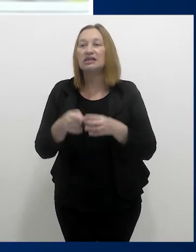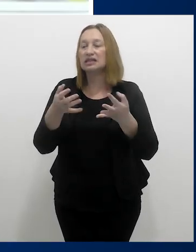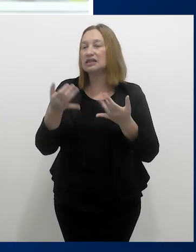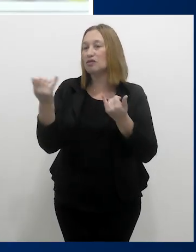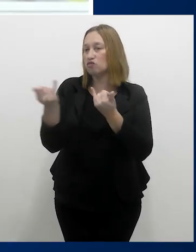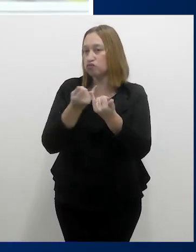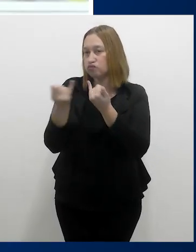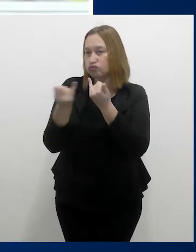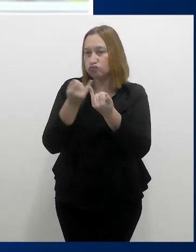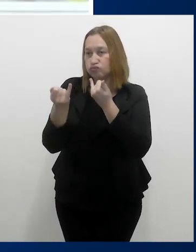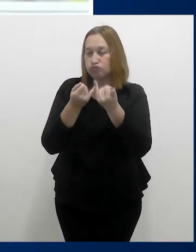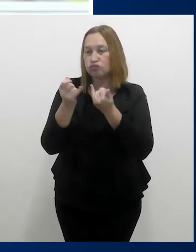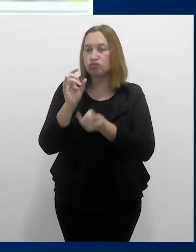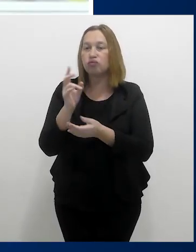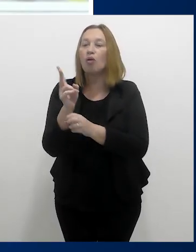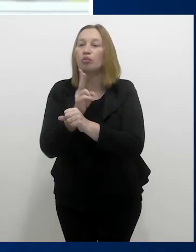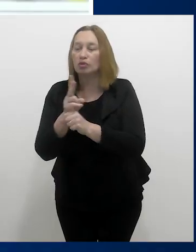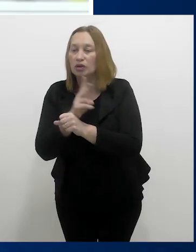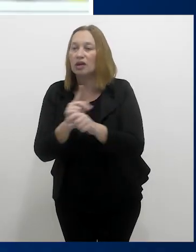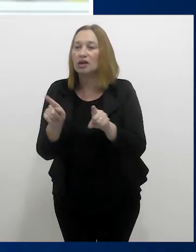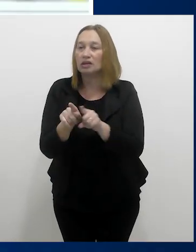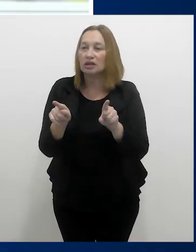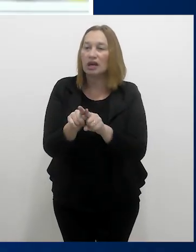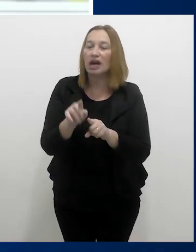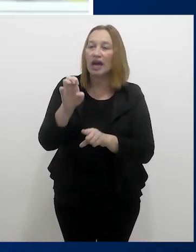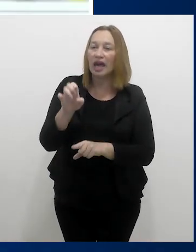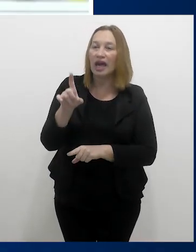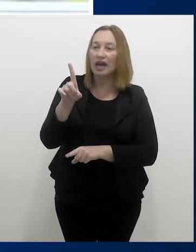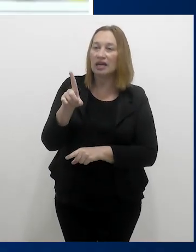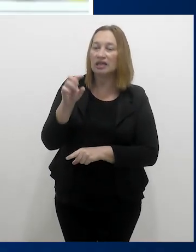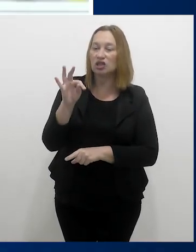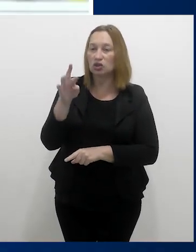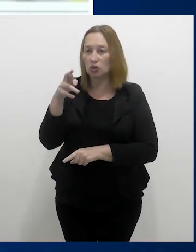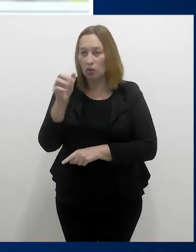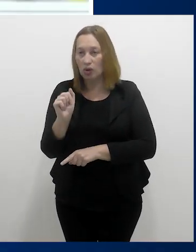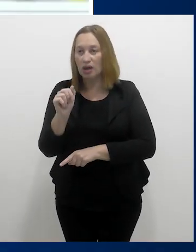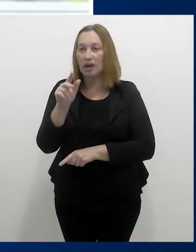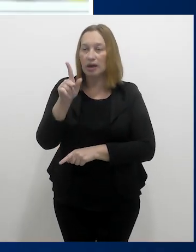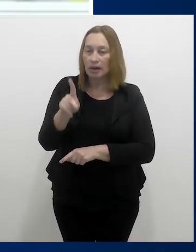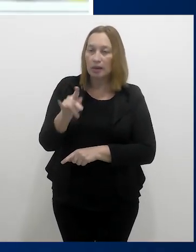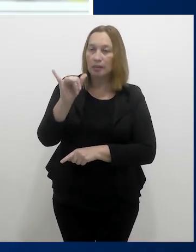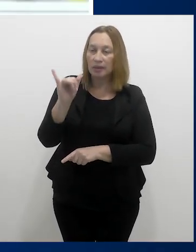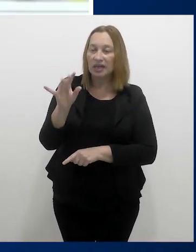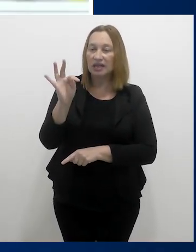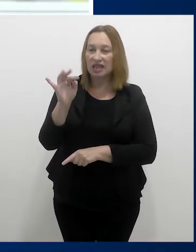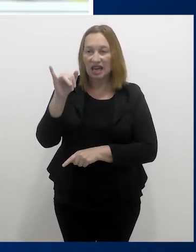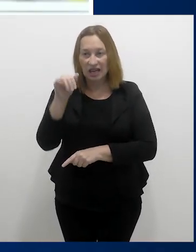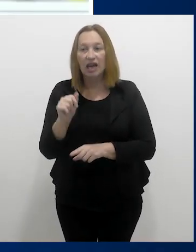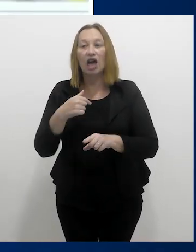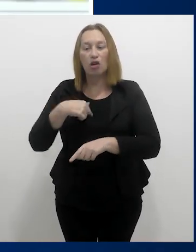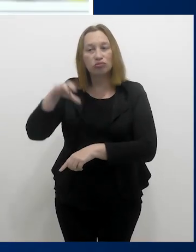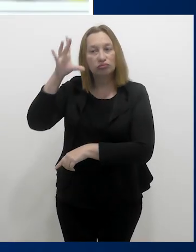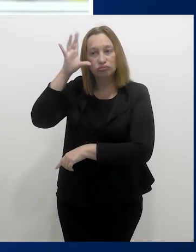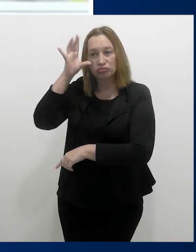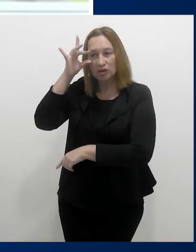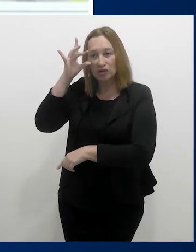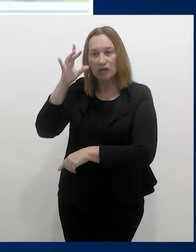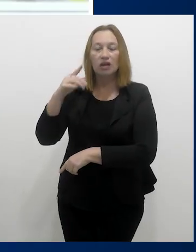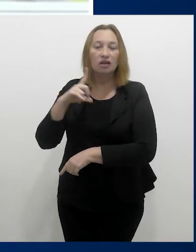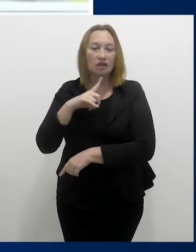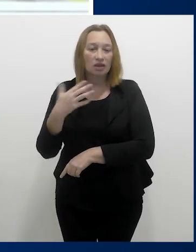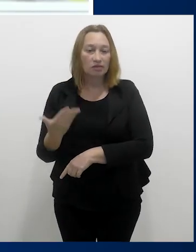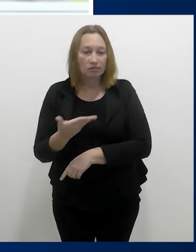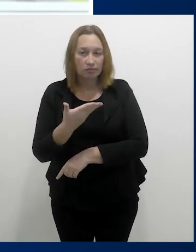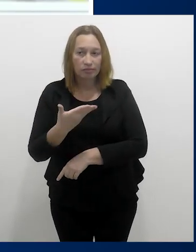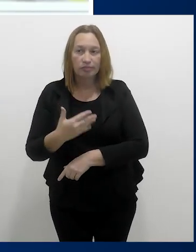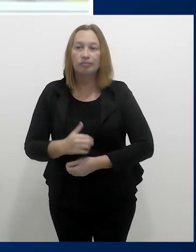E também, se quiser alguma informação, é só procurar também na Editora Pitanga. Eu também tenho um Instagram, tal, é